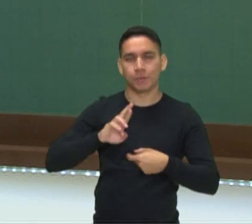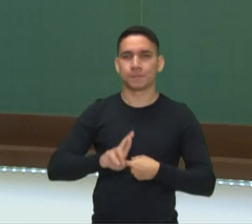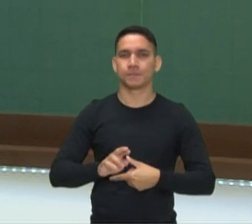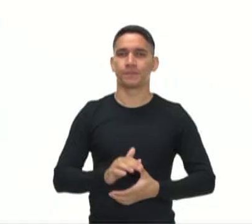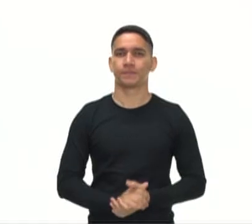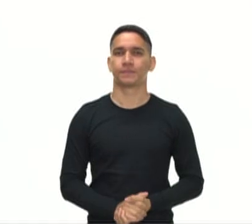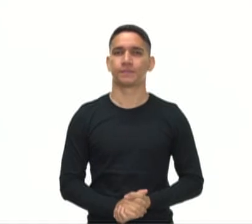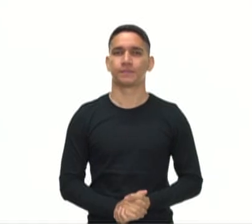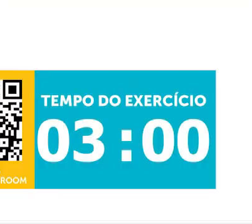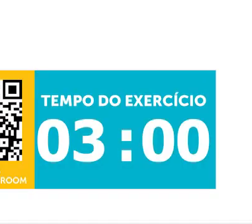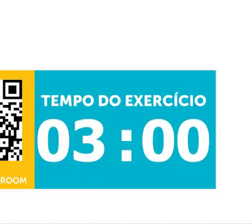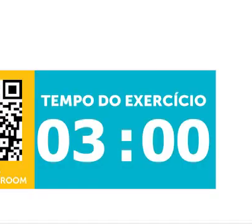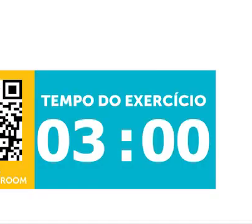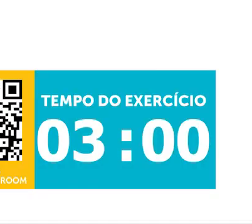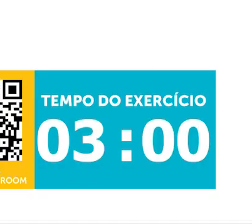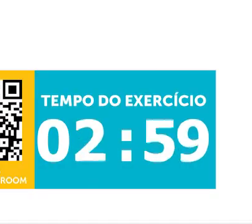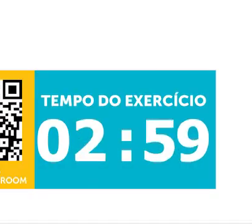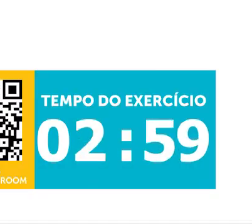correção.